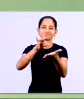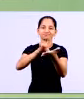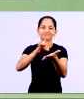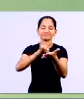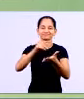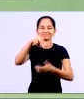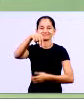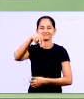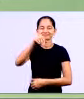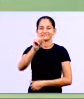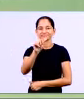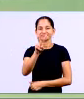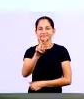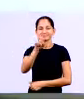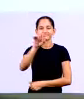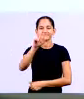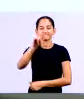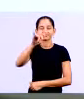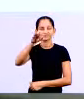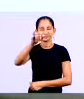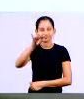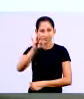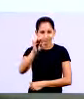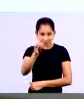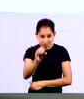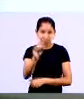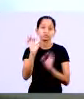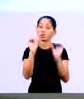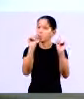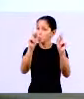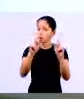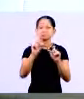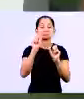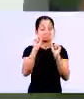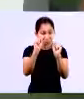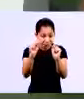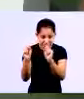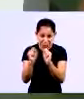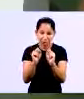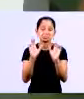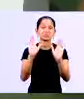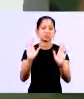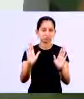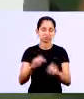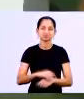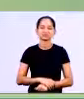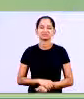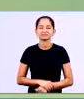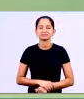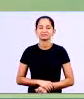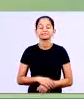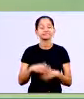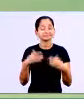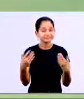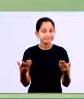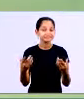Na dúvida, usamos sinonímia. Isso é um recurso, é o nome chique, sinonímia. Bem,